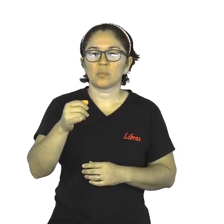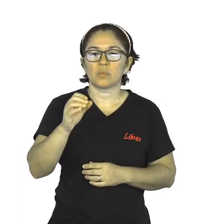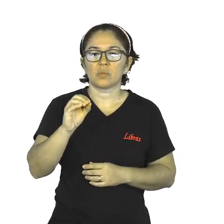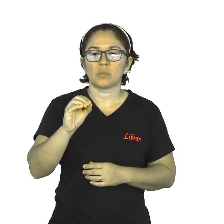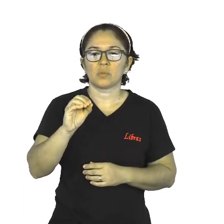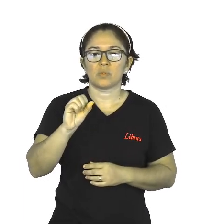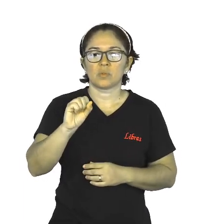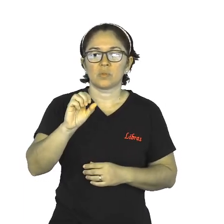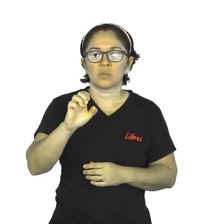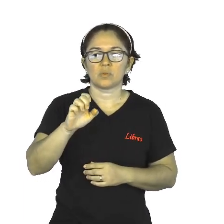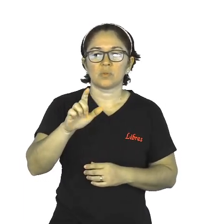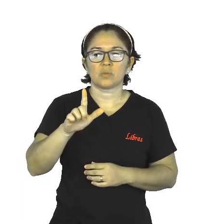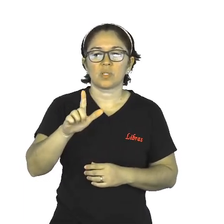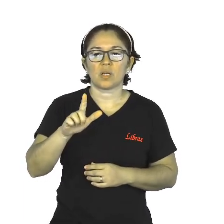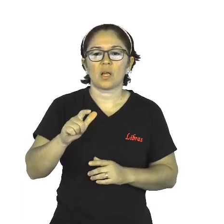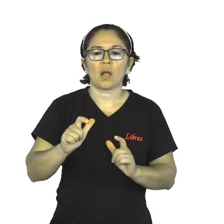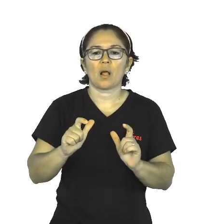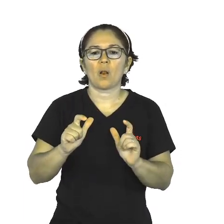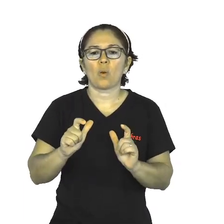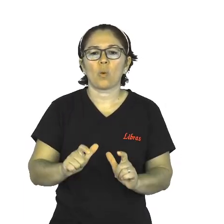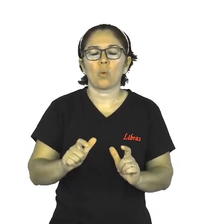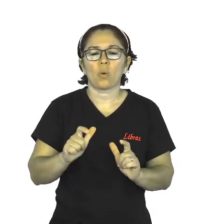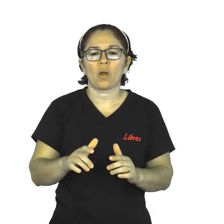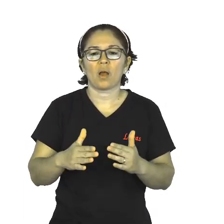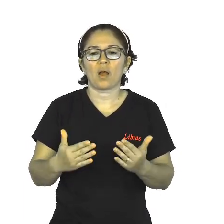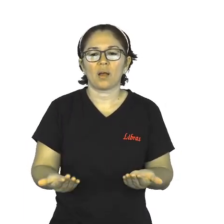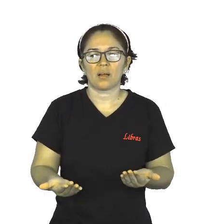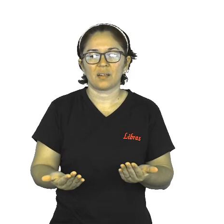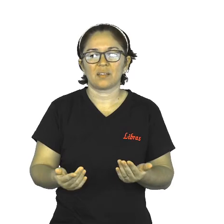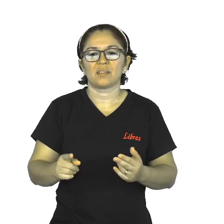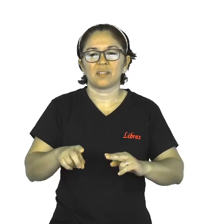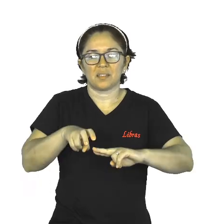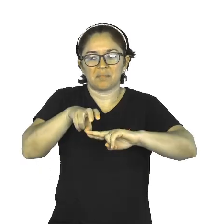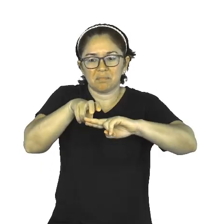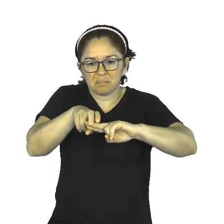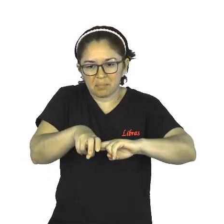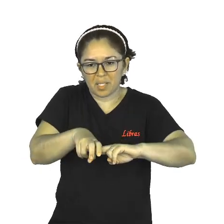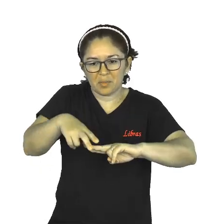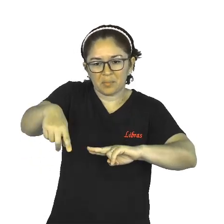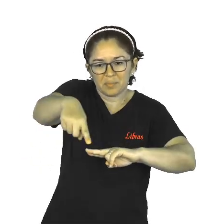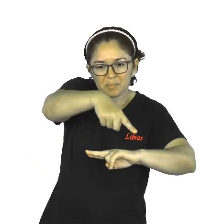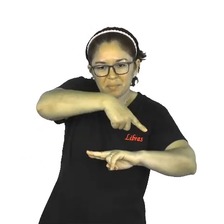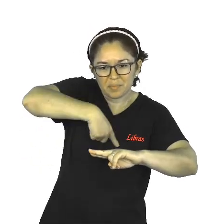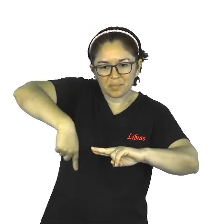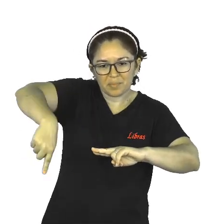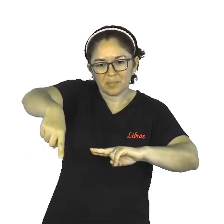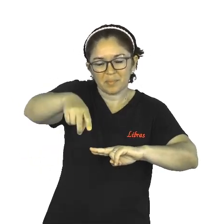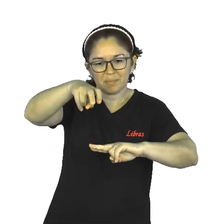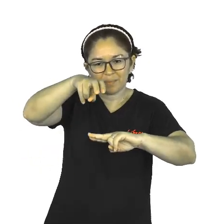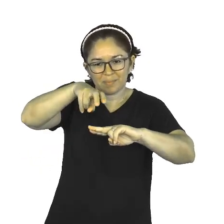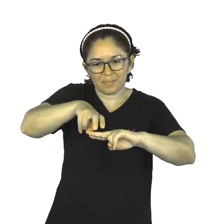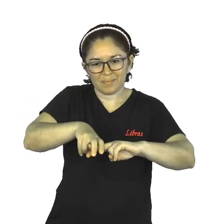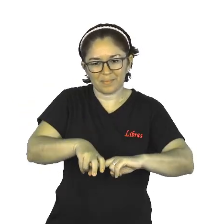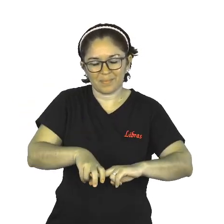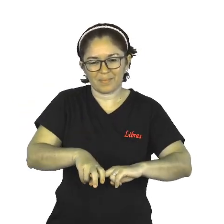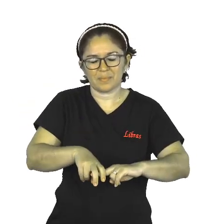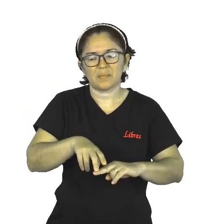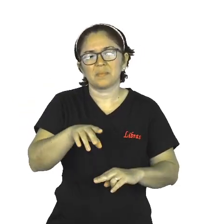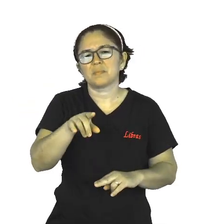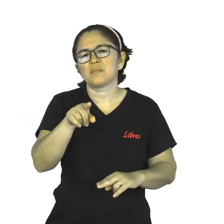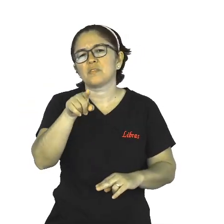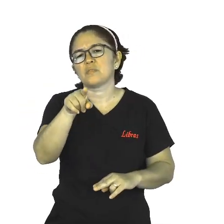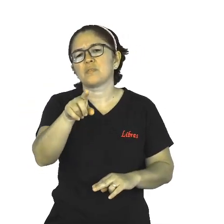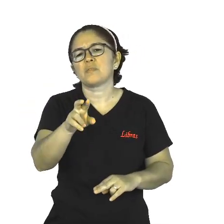Ele ainda continua ali, sentado e circulado em amarelo. Como vocês poderiam me responder